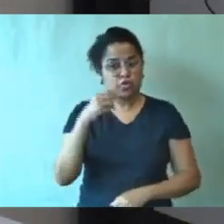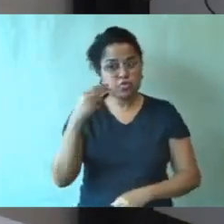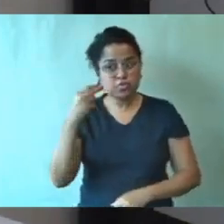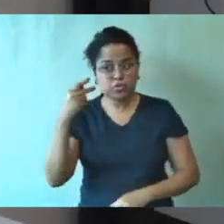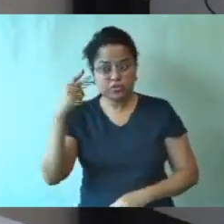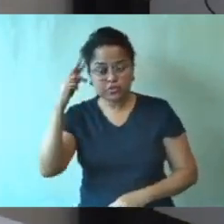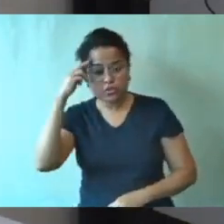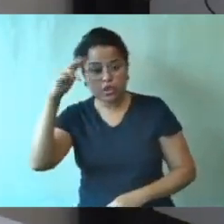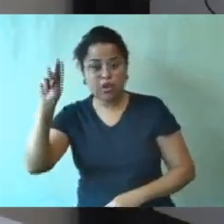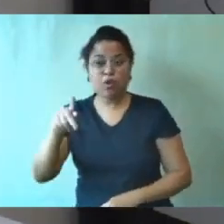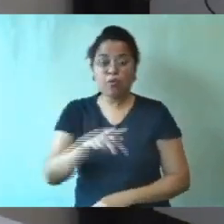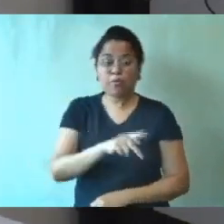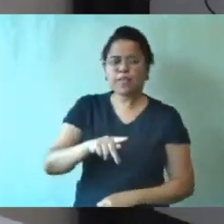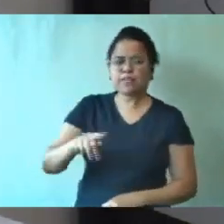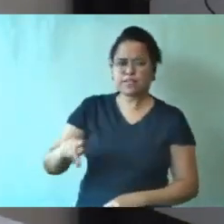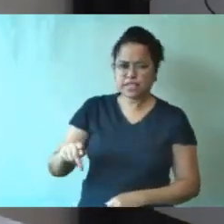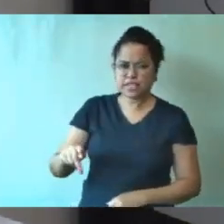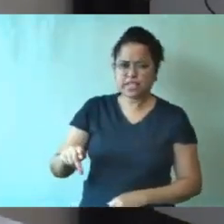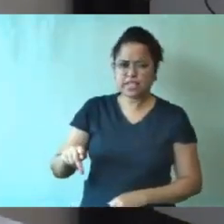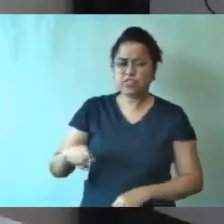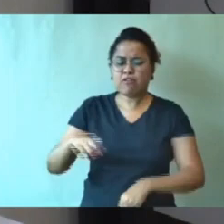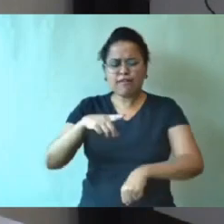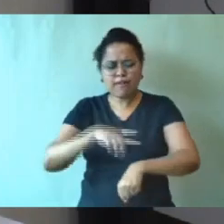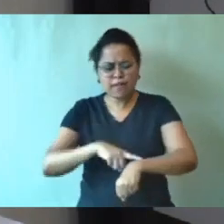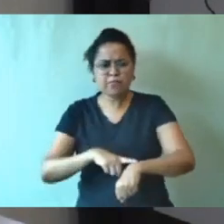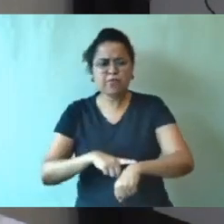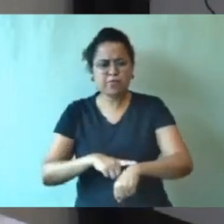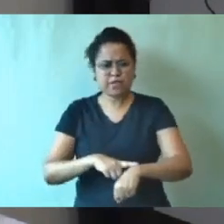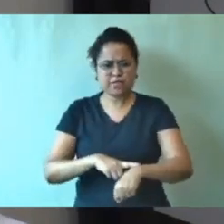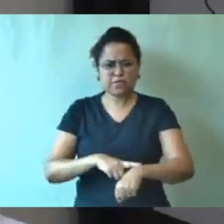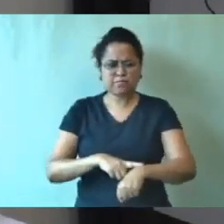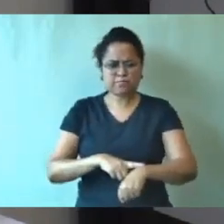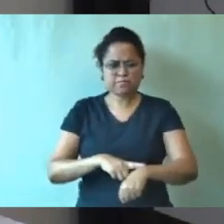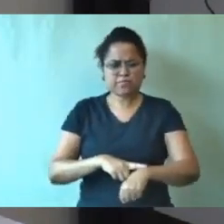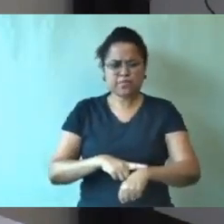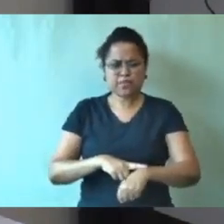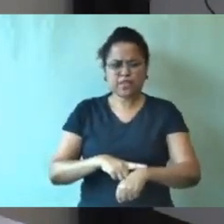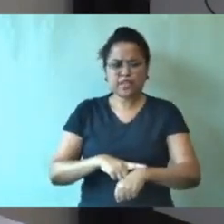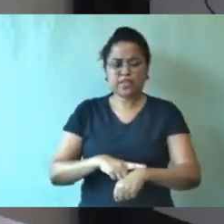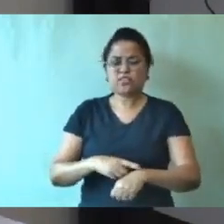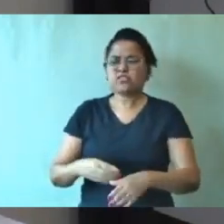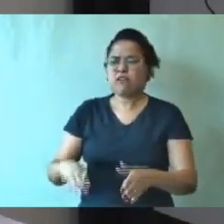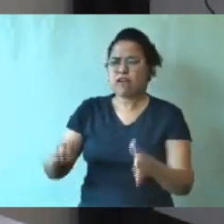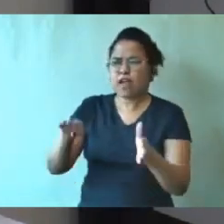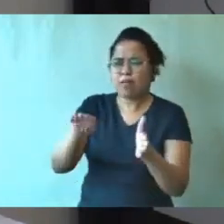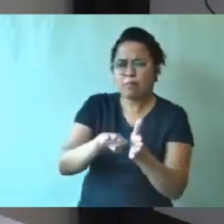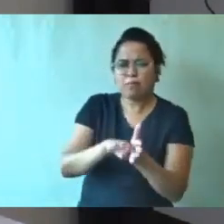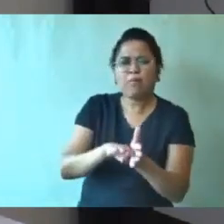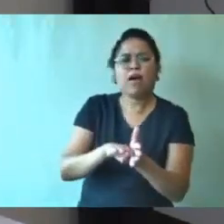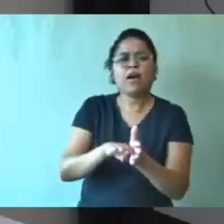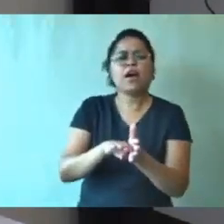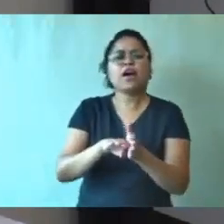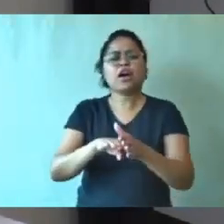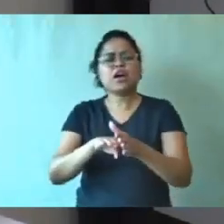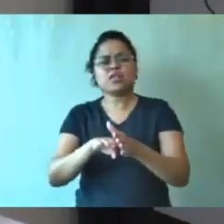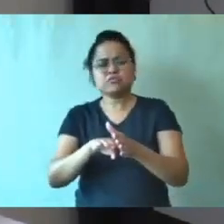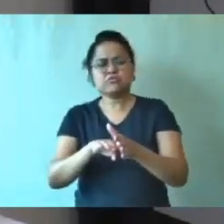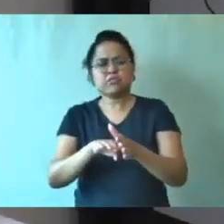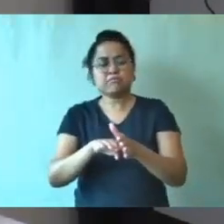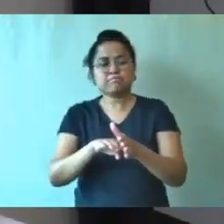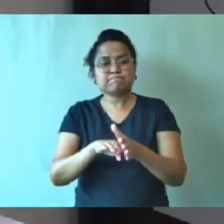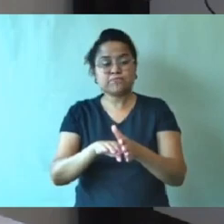momento. Mas a BH Leste SA é uma empresa que tinha acabado de chegar, virgem, literalmente,